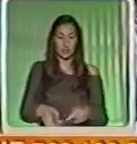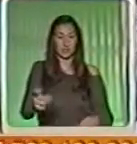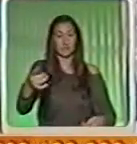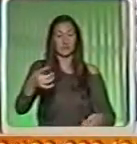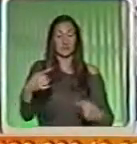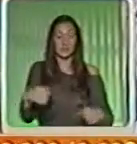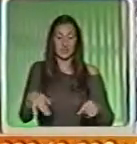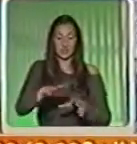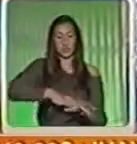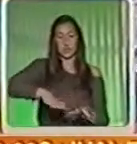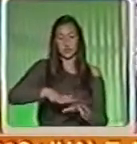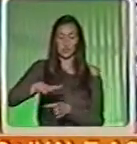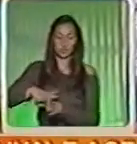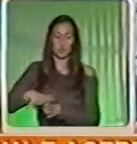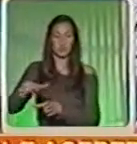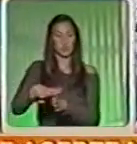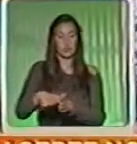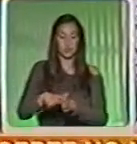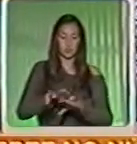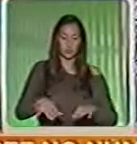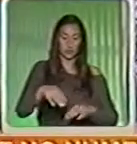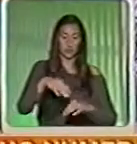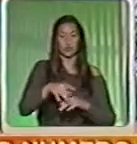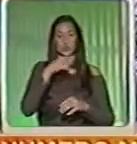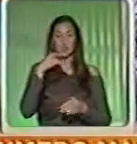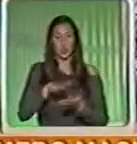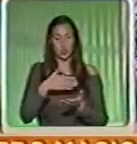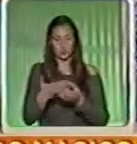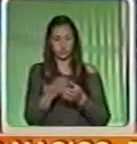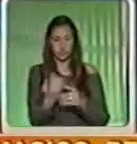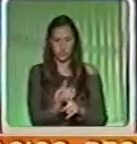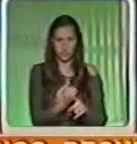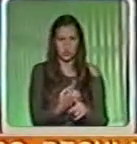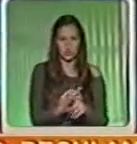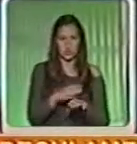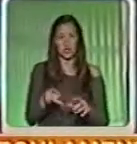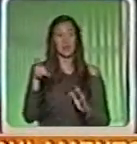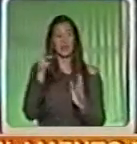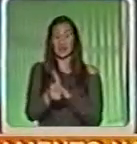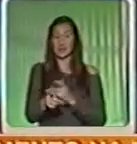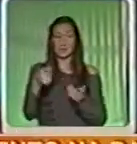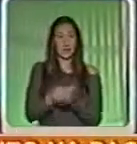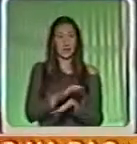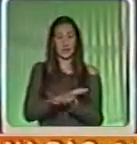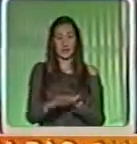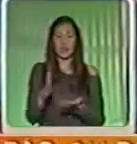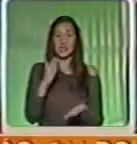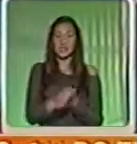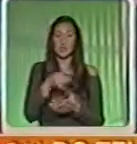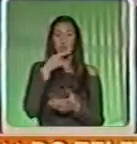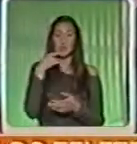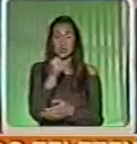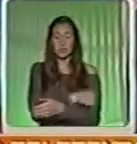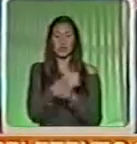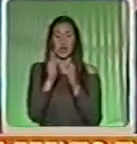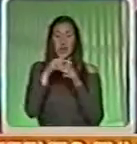temos espaços onde pomos o doce e onde se pode desfrutar. Portanto, a entrada é livre. Tenho aqui só uma dúvida. É só doçaria conventual